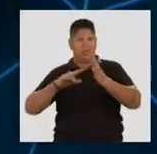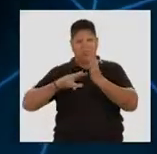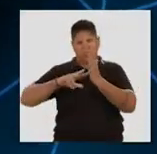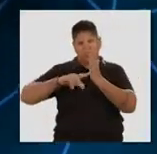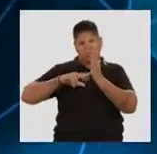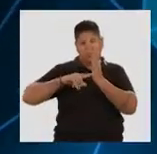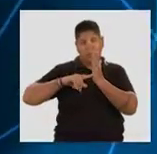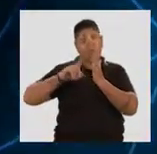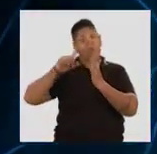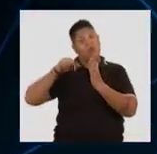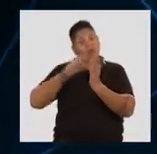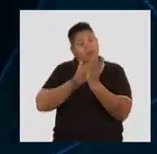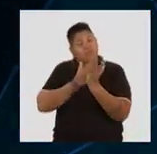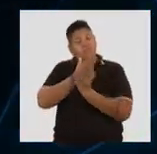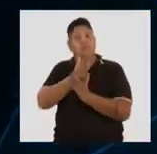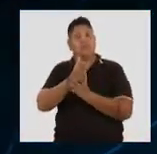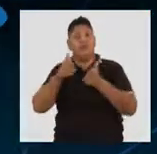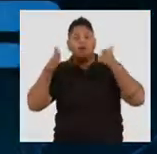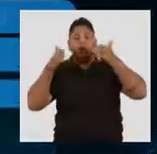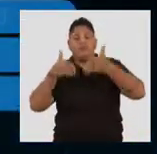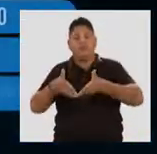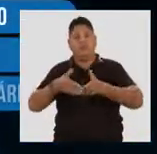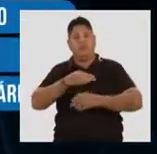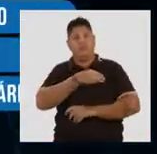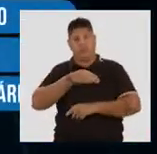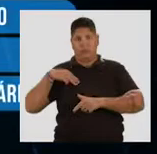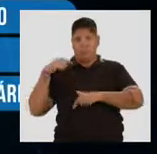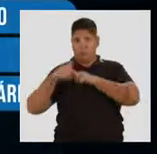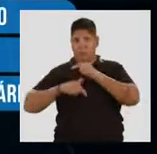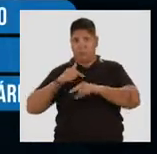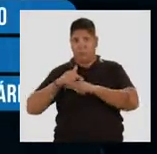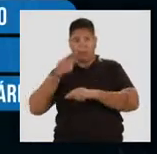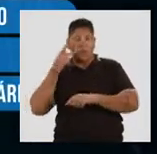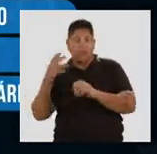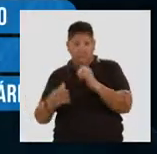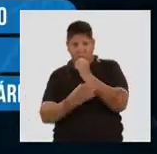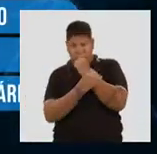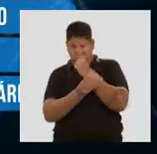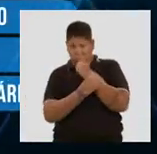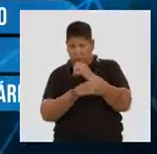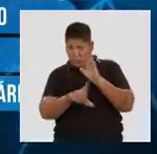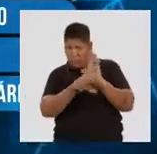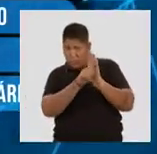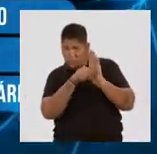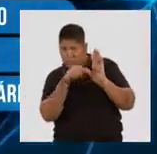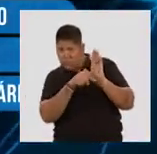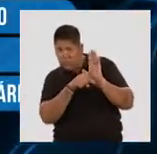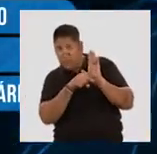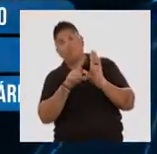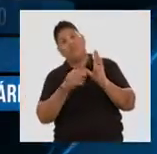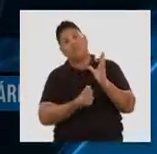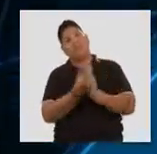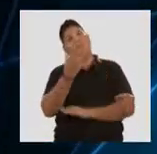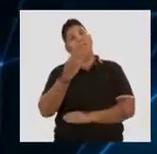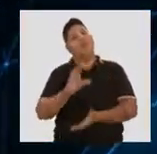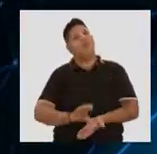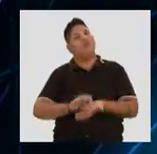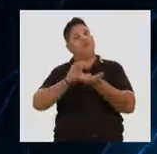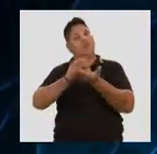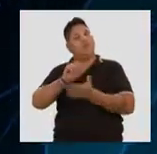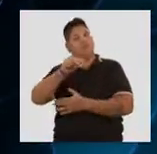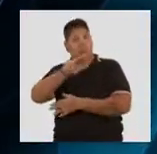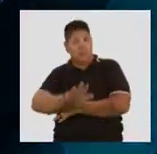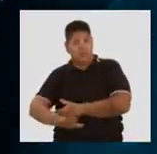Liberdade sindical é um dos eixos de atuação do MPT. Para assegurar essa autonomia prevista em lei, foi criada